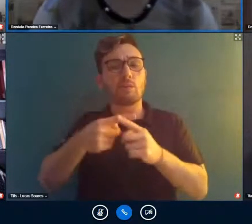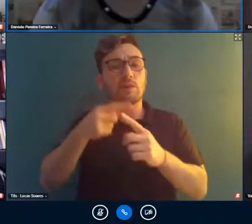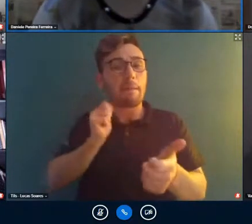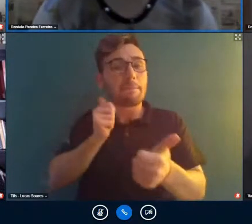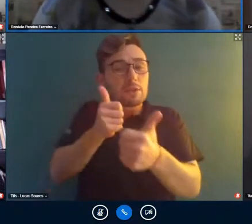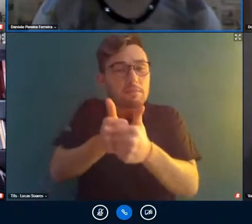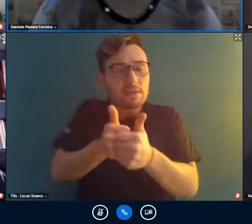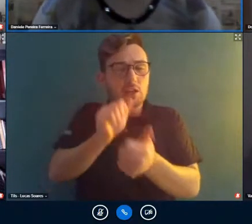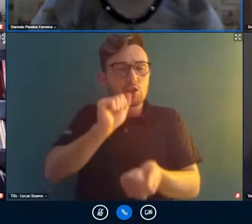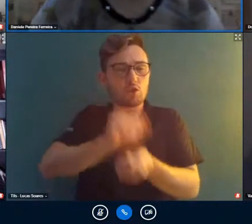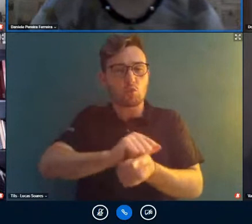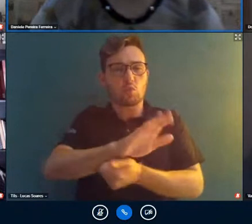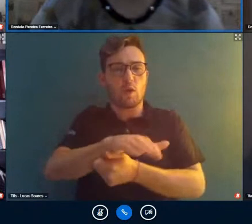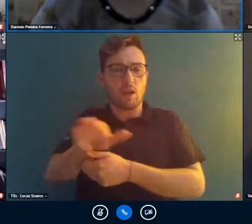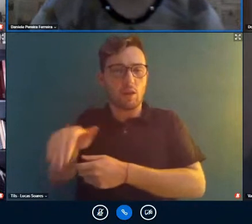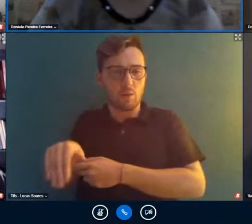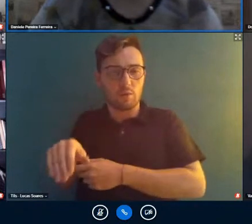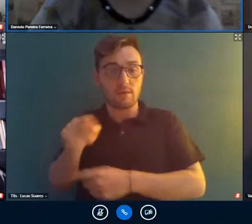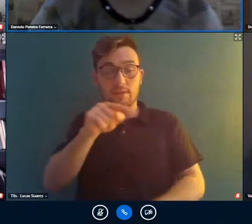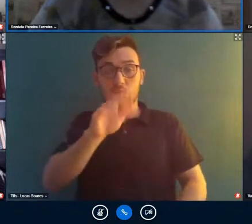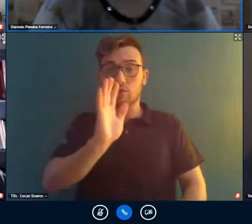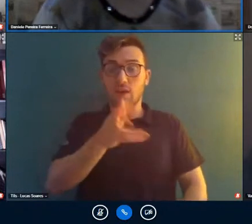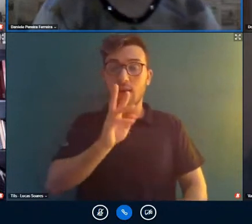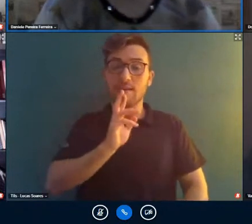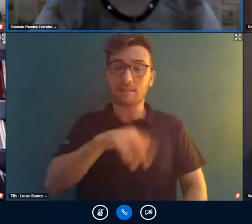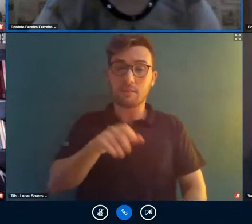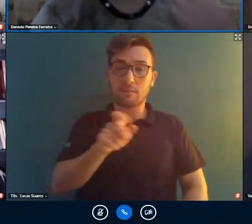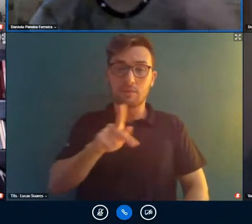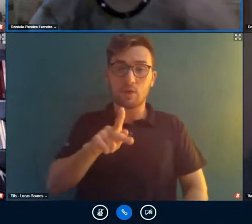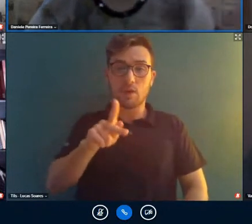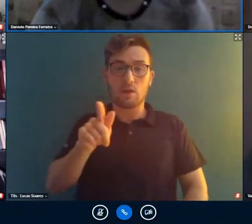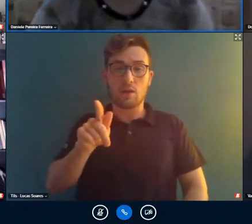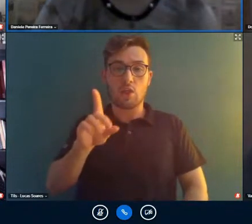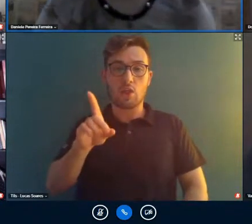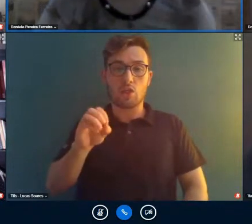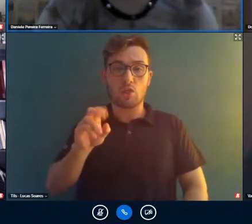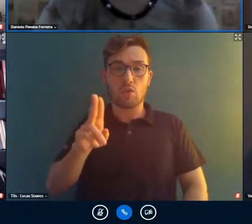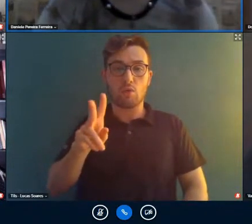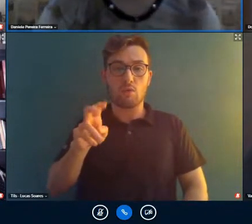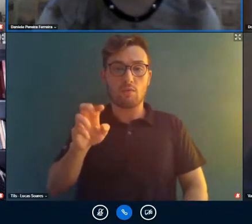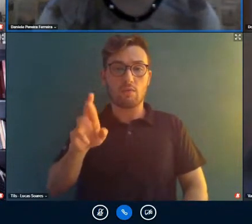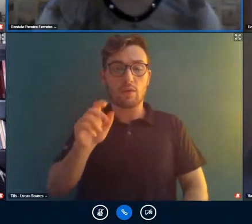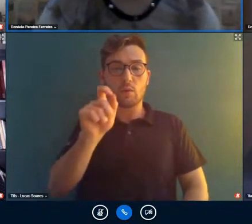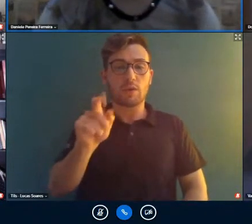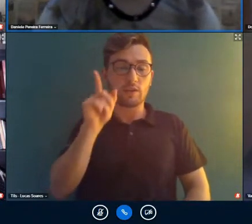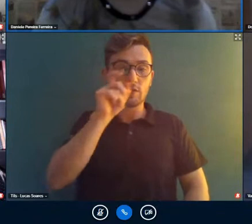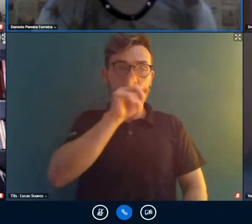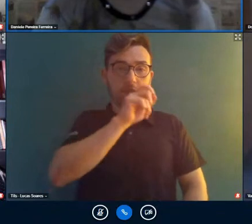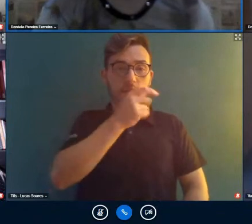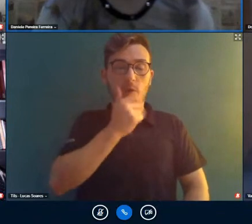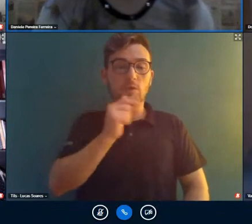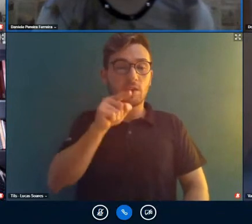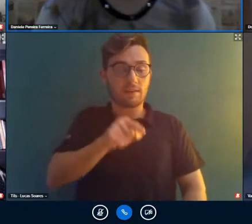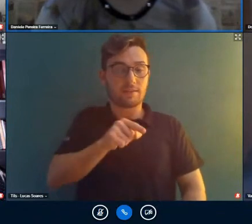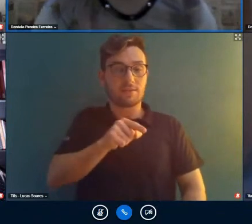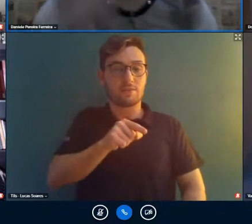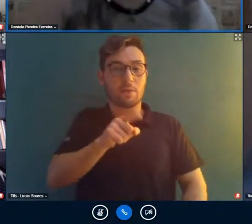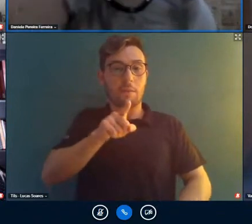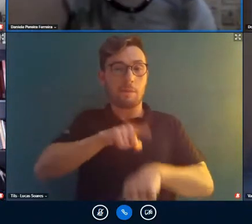alunos, né? É isso aí já responde a pergunta do professor Dover em relação às dificuldades. Seria justamente isso, né? Quando a gente